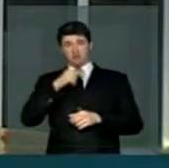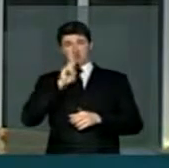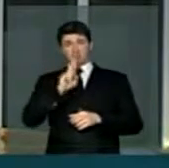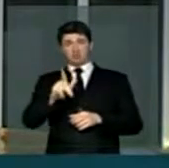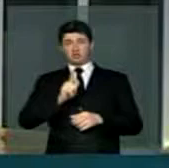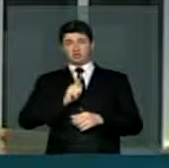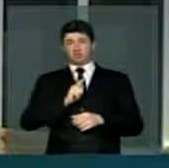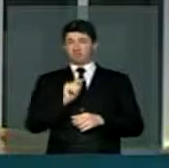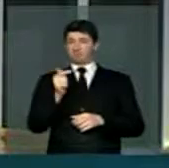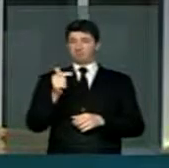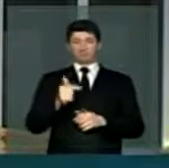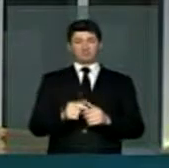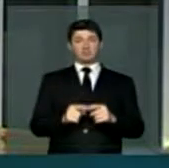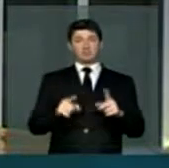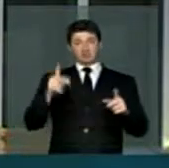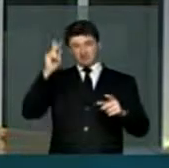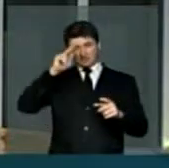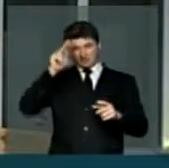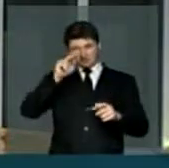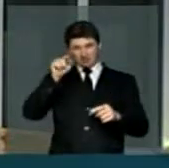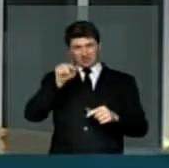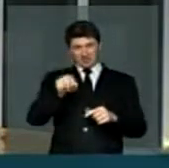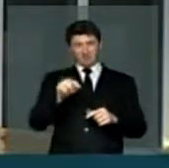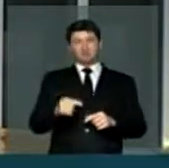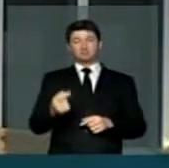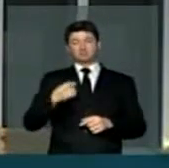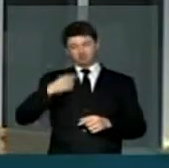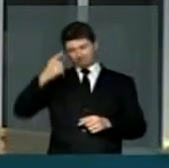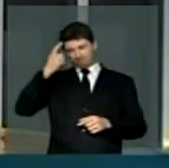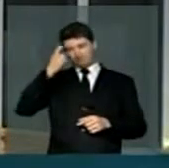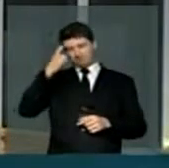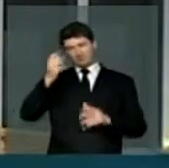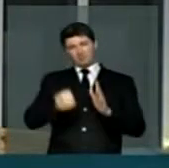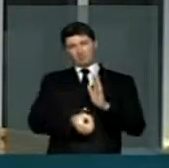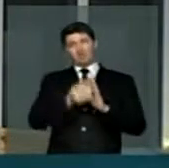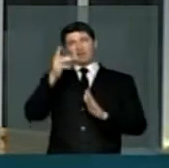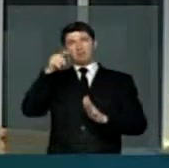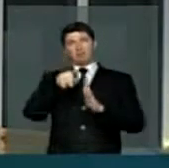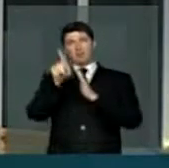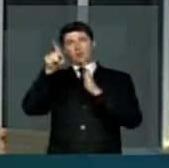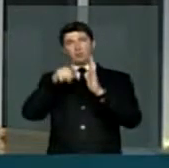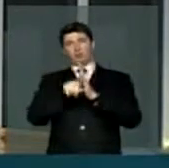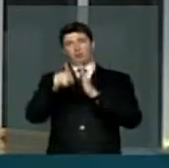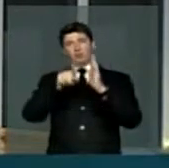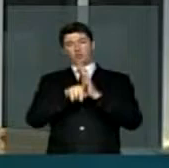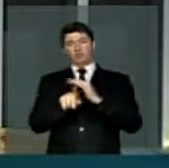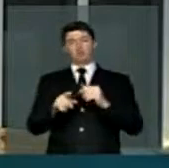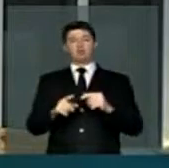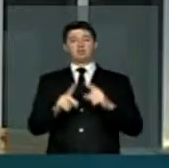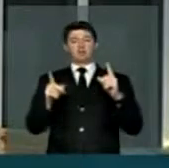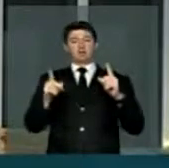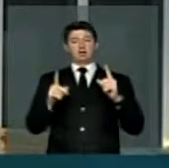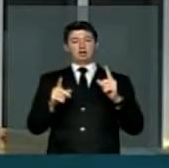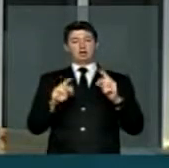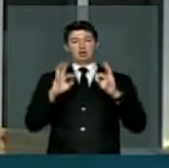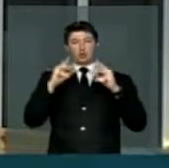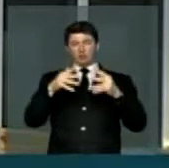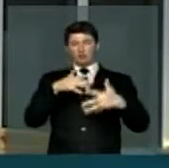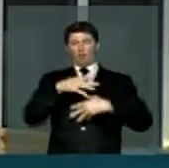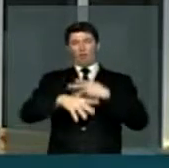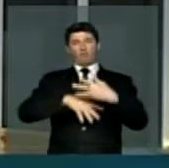resposta, mas relembrar essas perguntas me fez pensar em muitas outras que talvez, em meio a toda essa